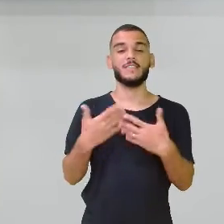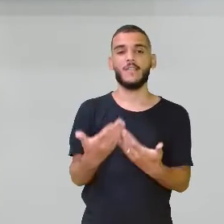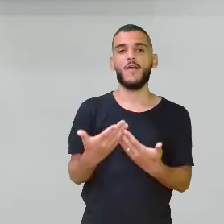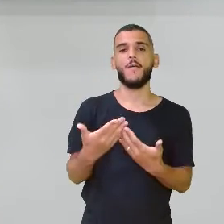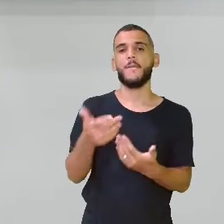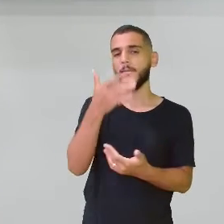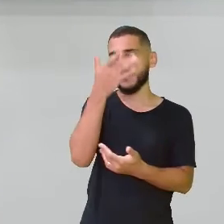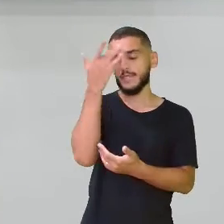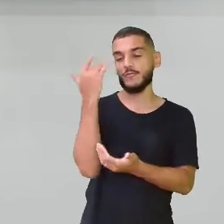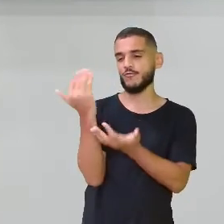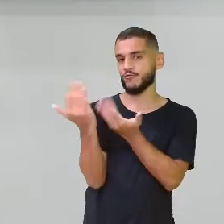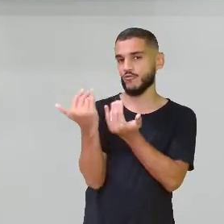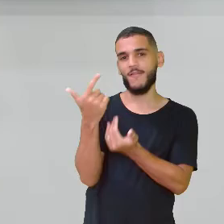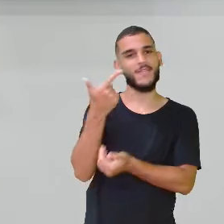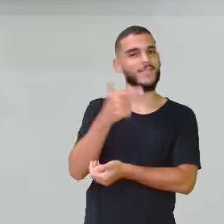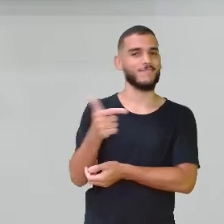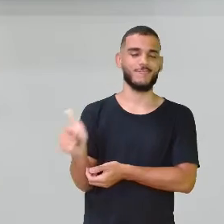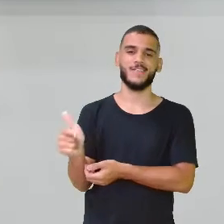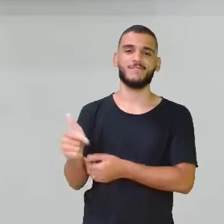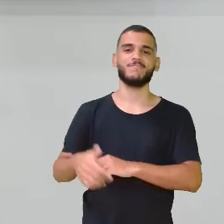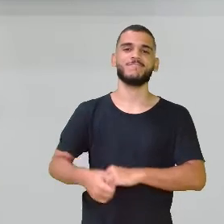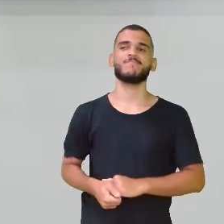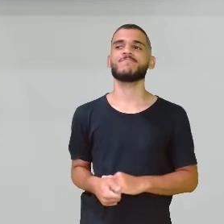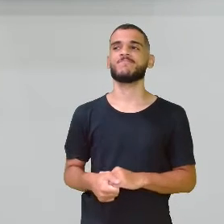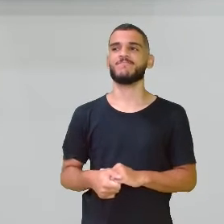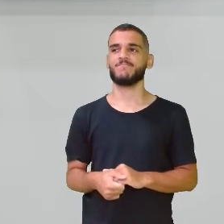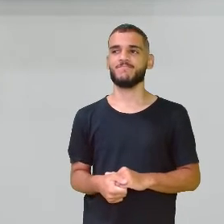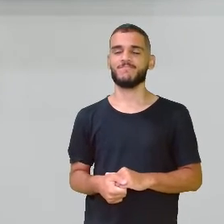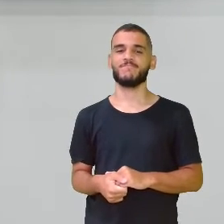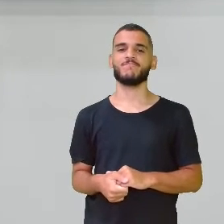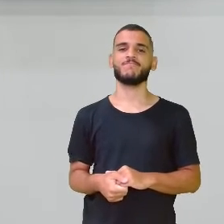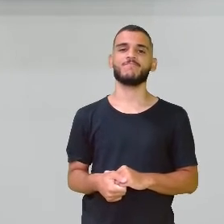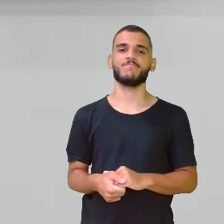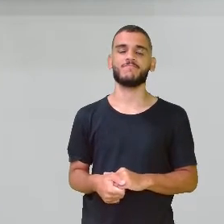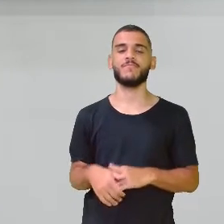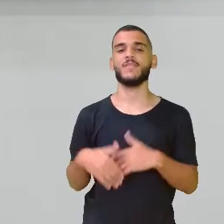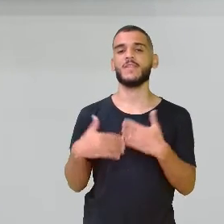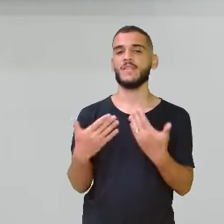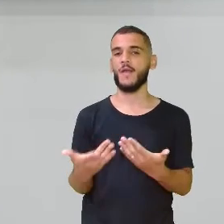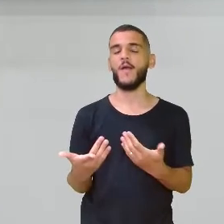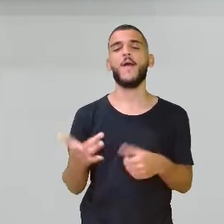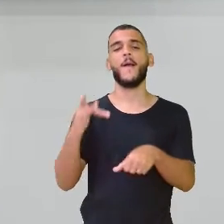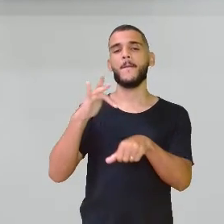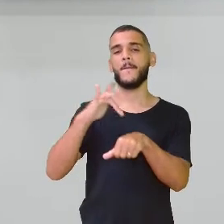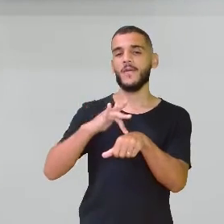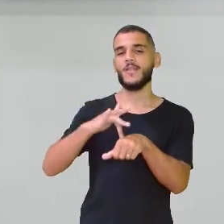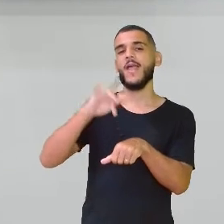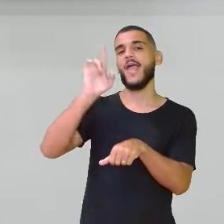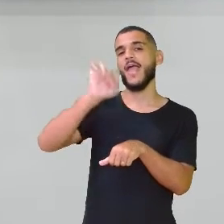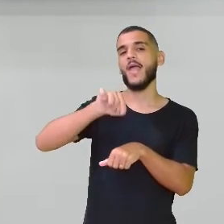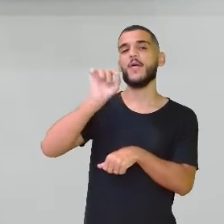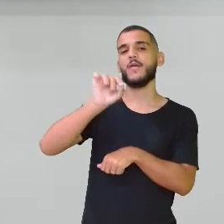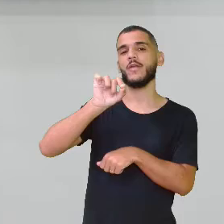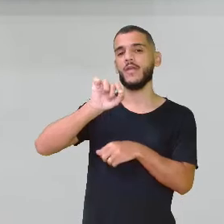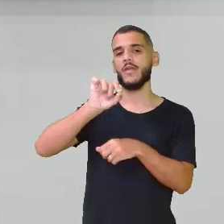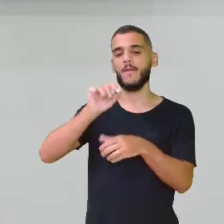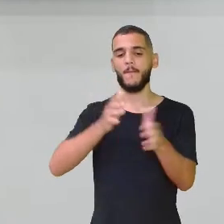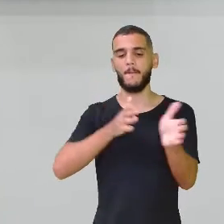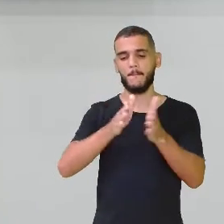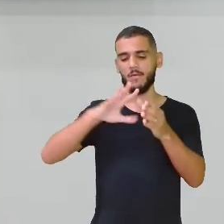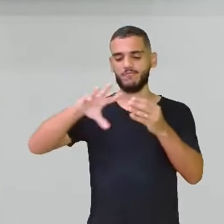jovens não têm, não é? Então, uma fase complementa a